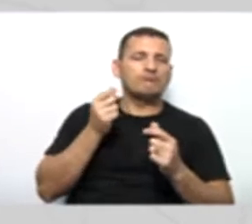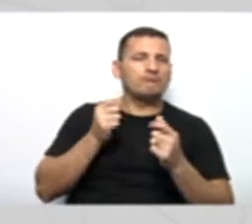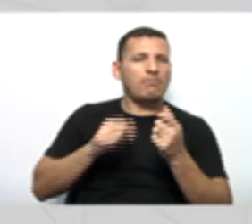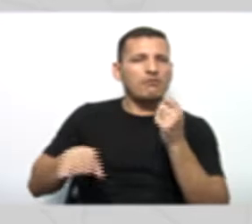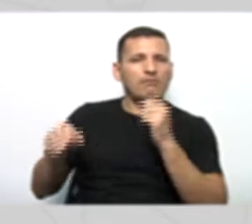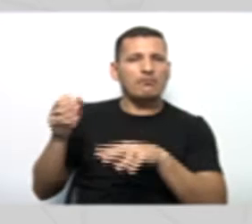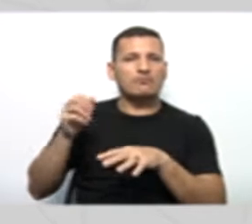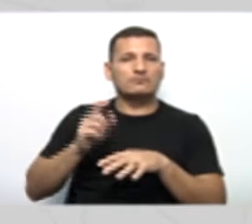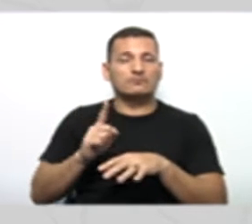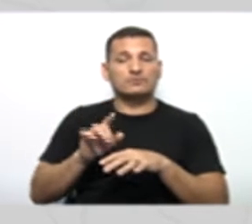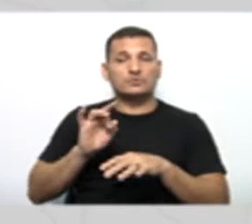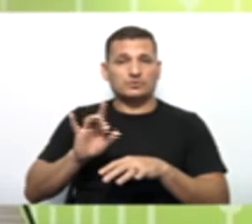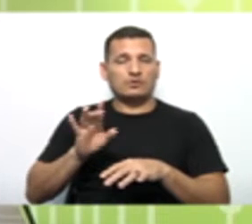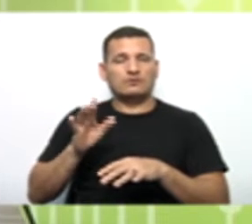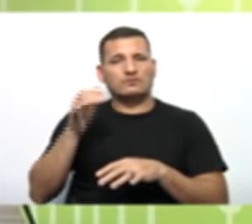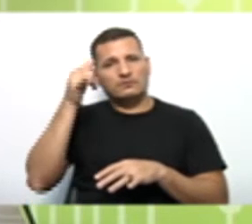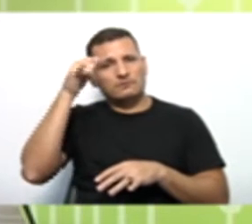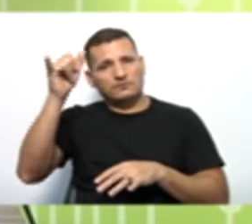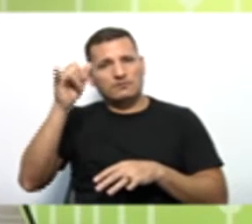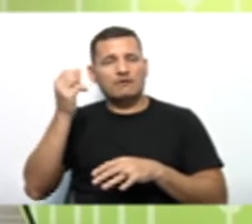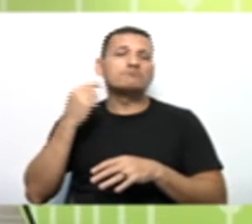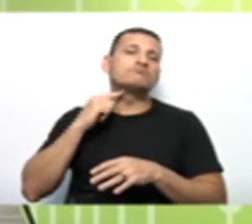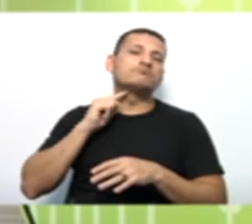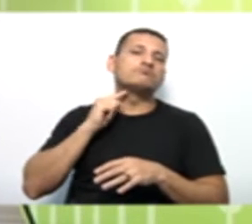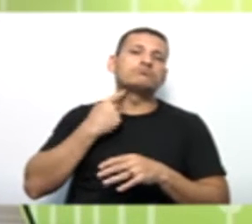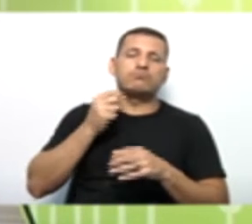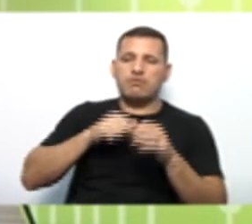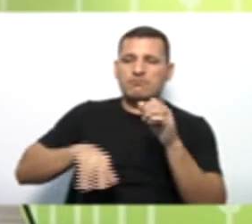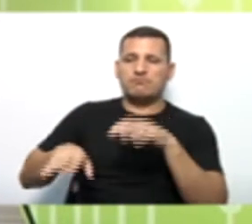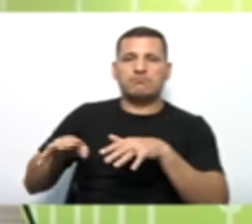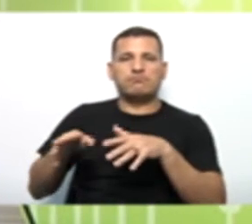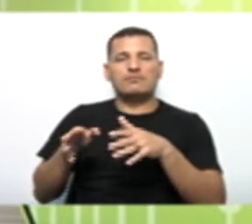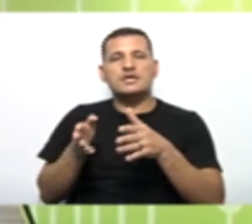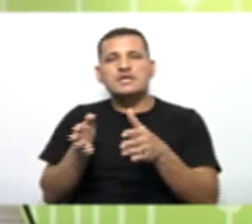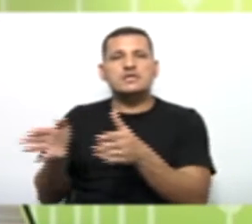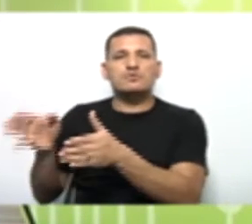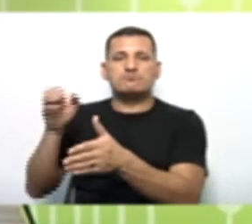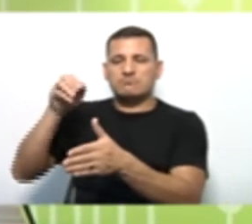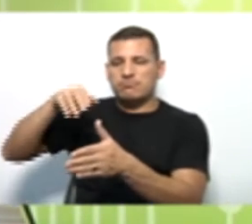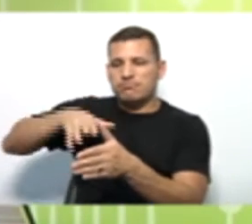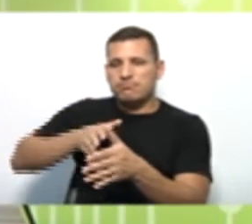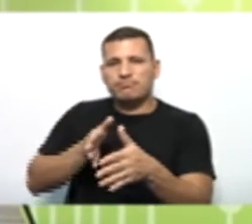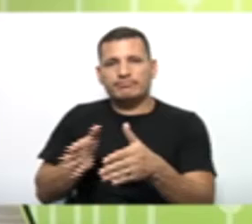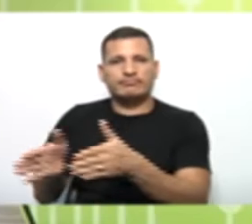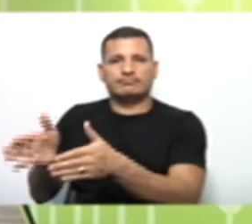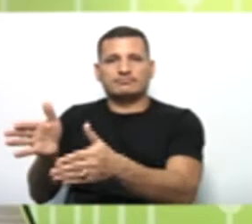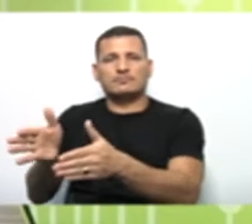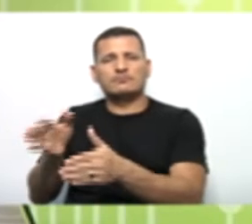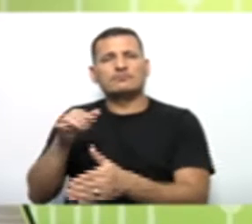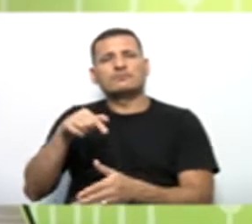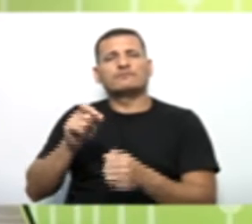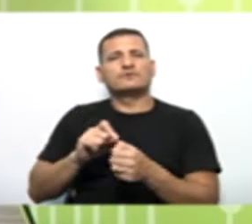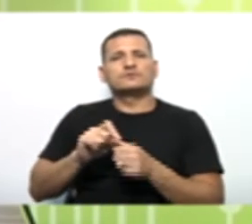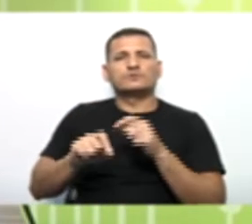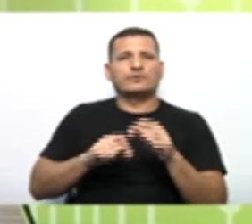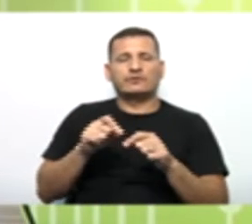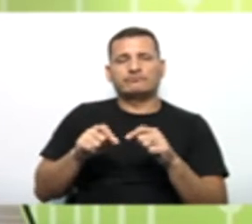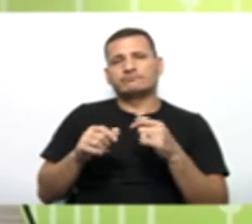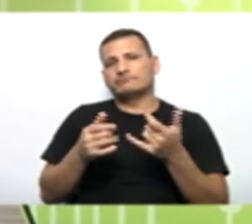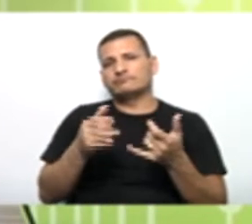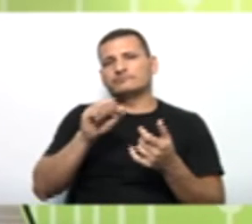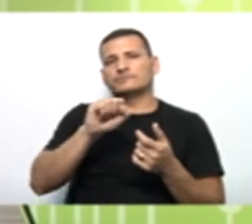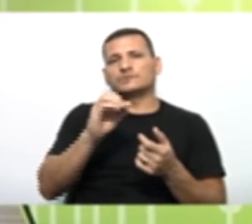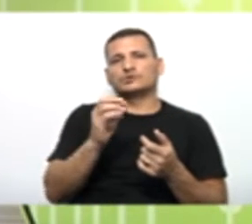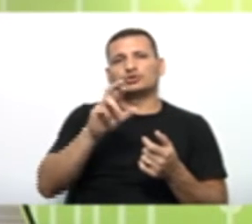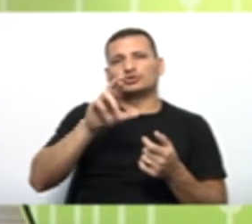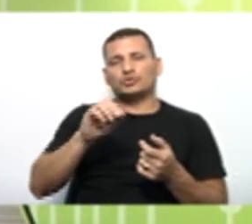tentar impedir com que esses poluentes cheguem em um rio, por exemplo. Ela pode fazer isso tratando, por exemplo, o soro do leite